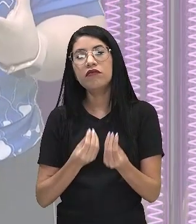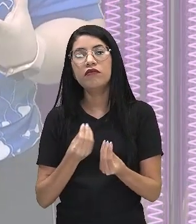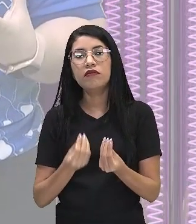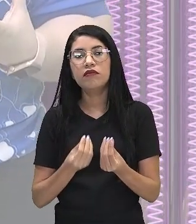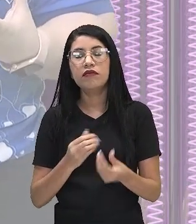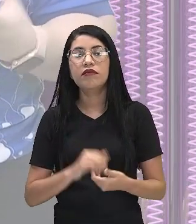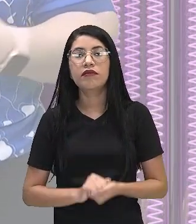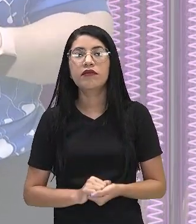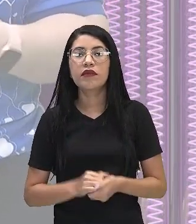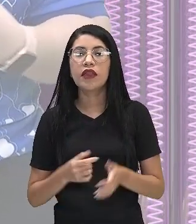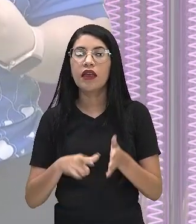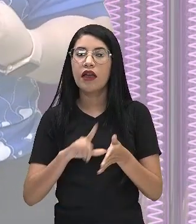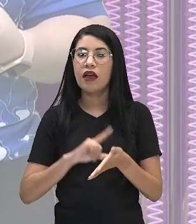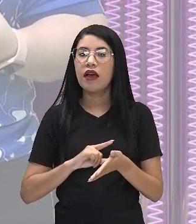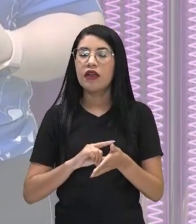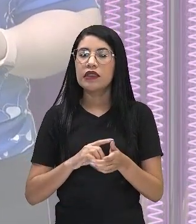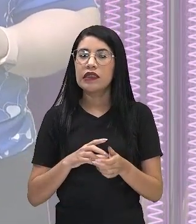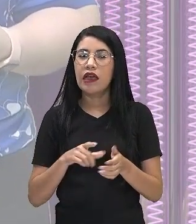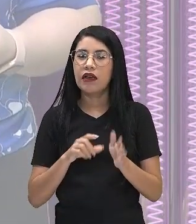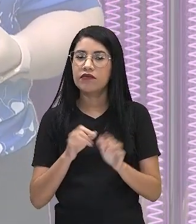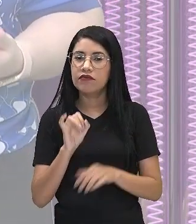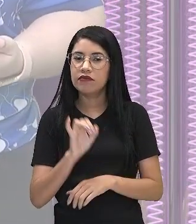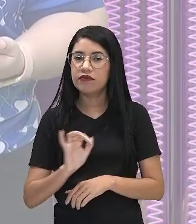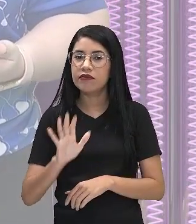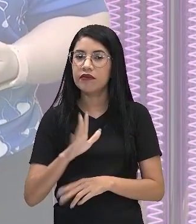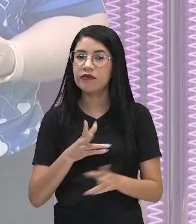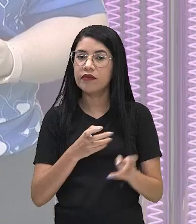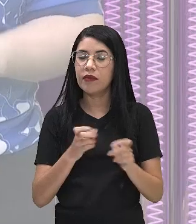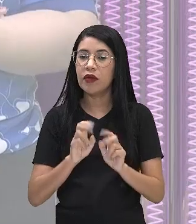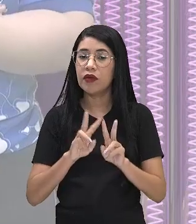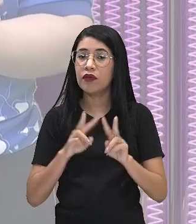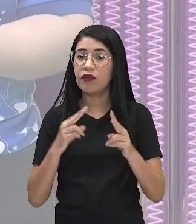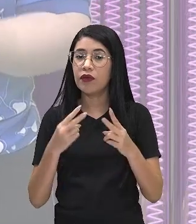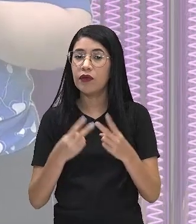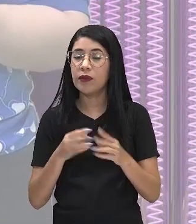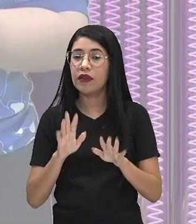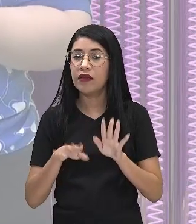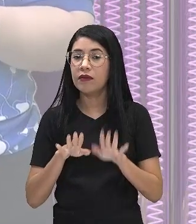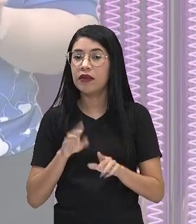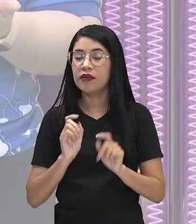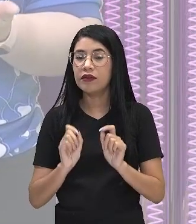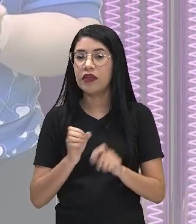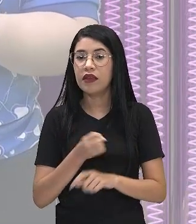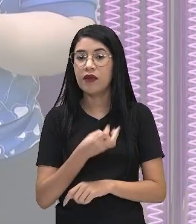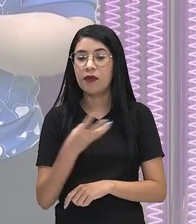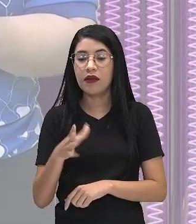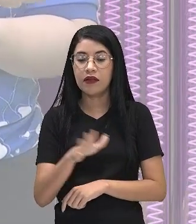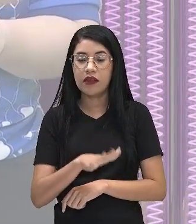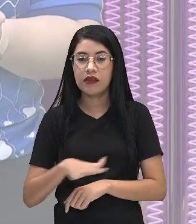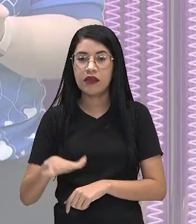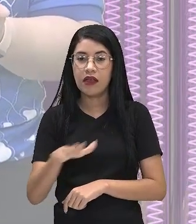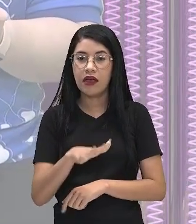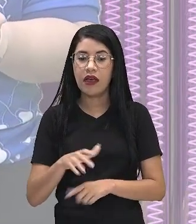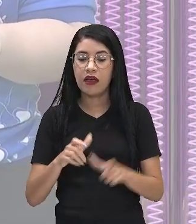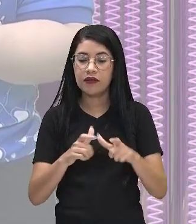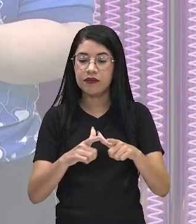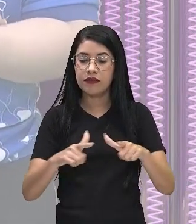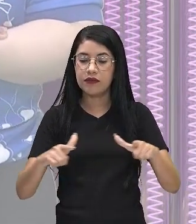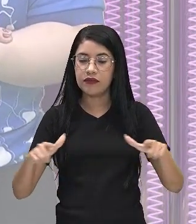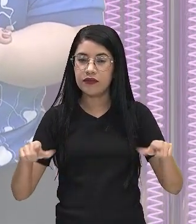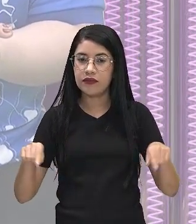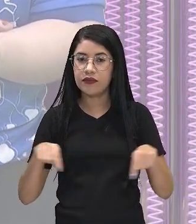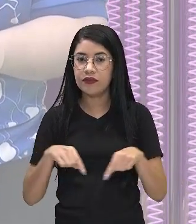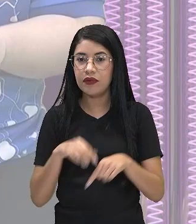volume ali, né, nas primeiras imagens, a gente viu que o volume vai depender do quê? Da área, né, que aquelas caixas